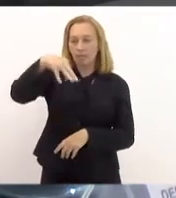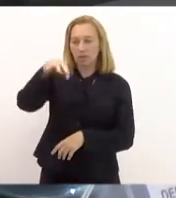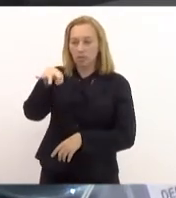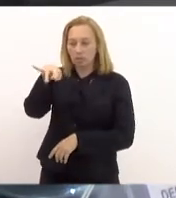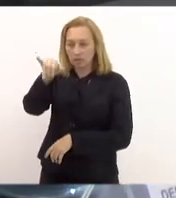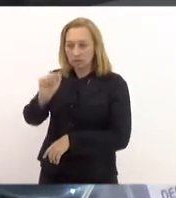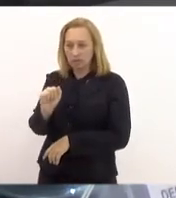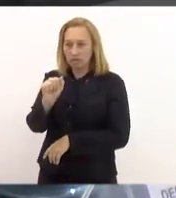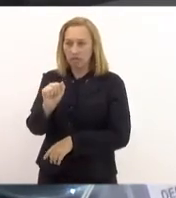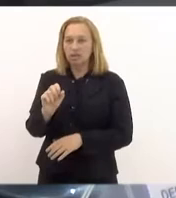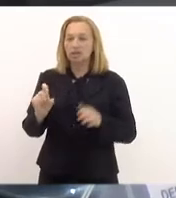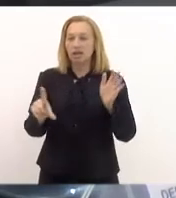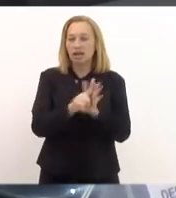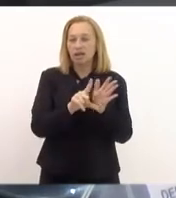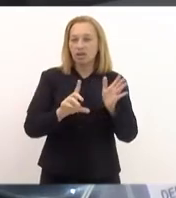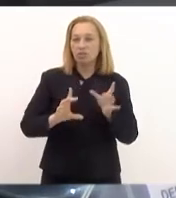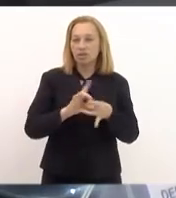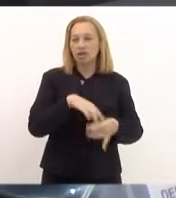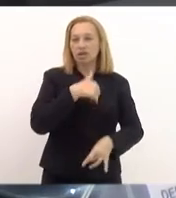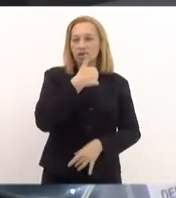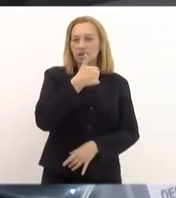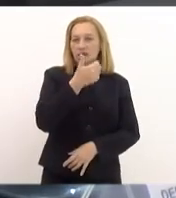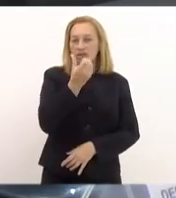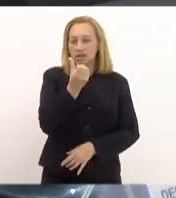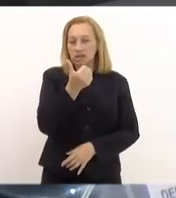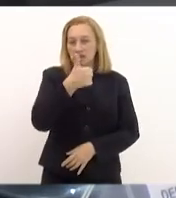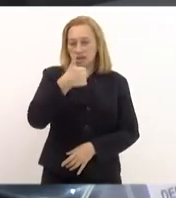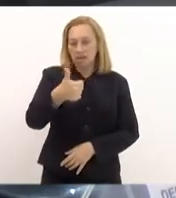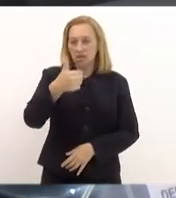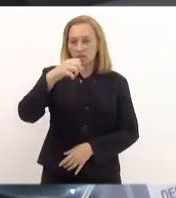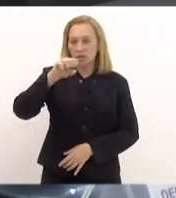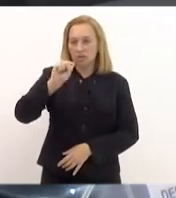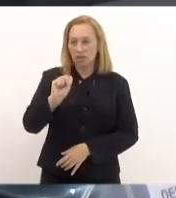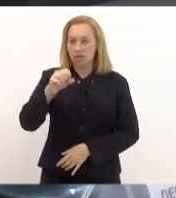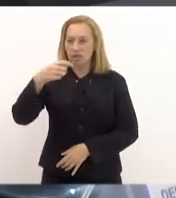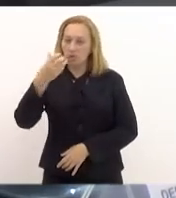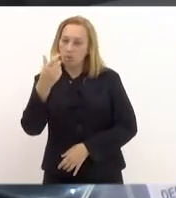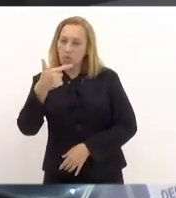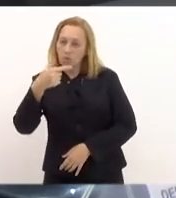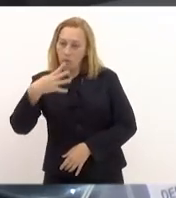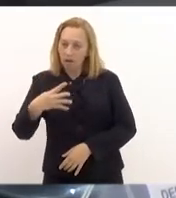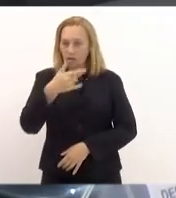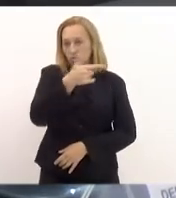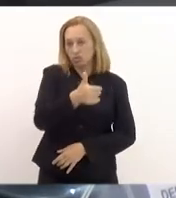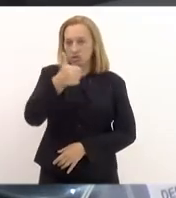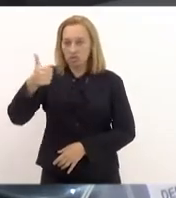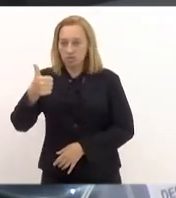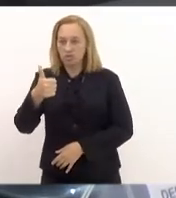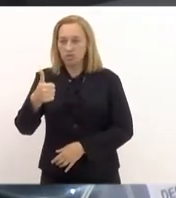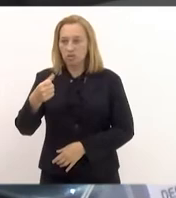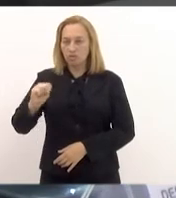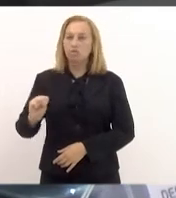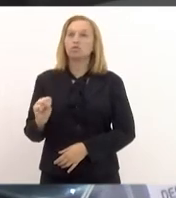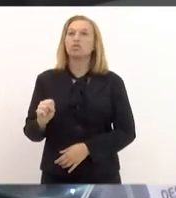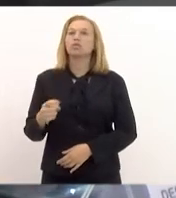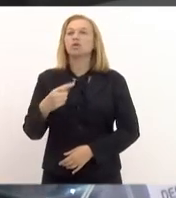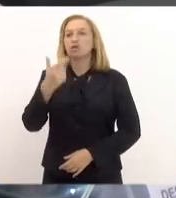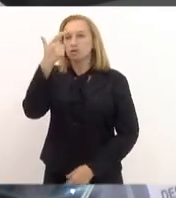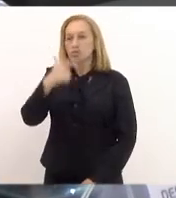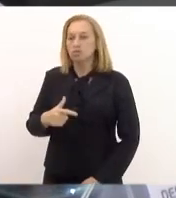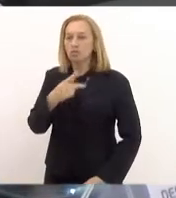Complementar 184 de 2018. Eu presido a comissão, o deputado Luiz Paulo é o vice-presidente, o deputado Eliomar Coelho é